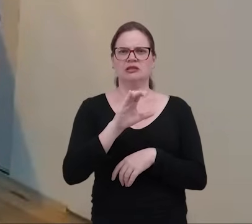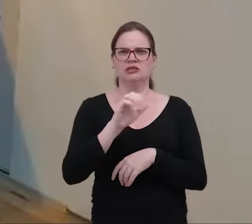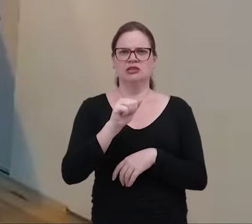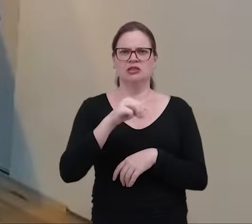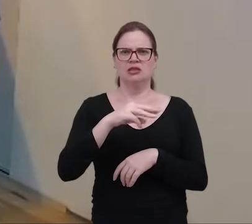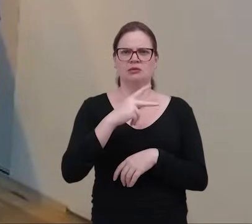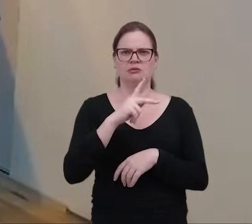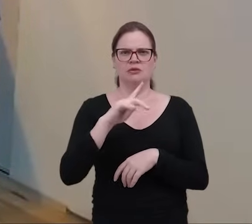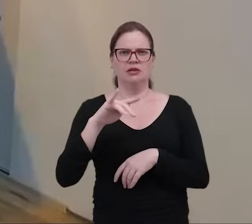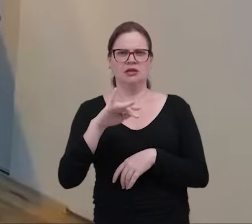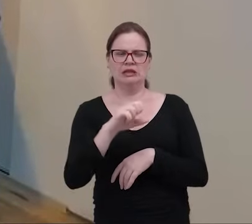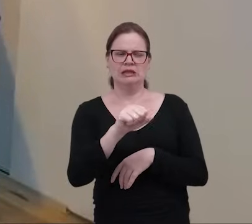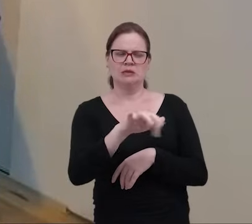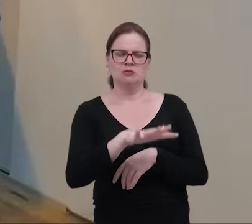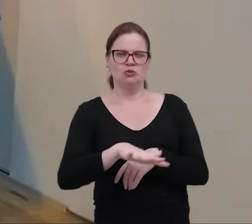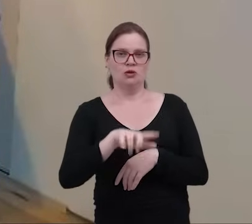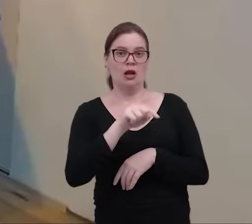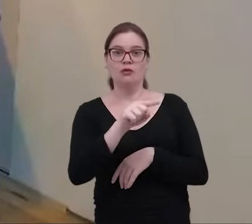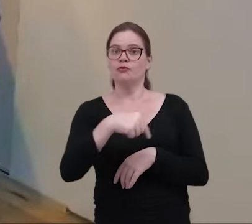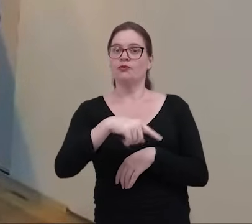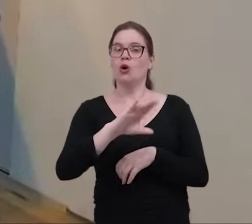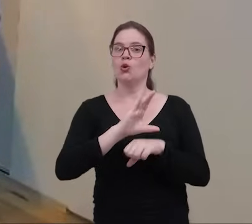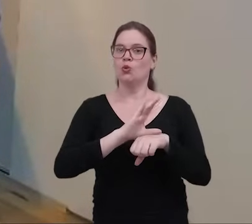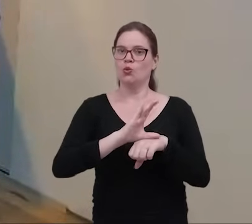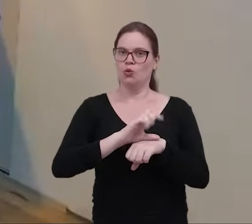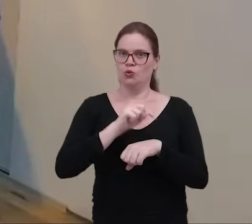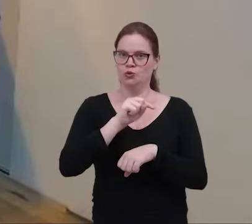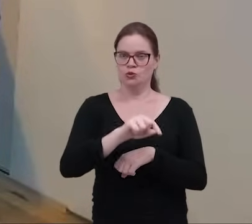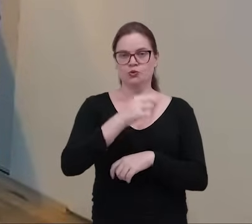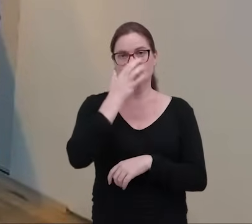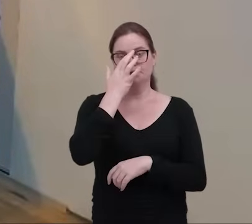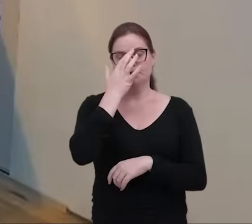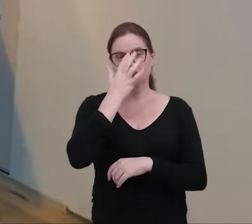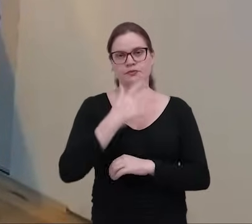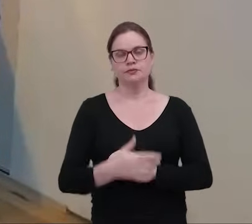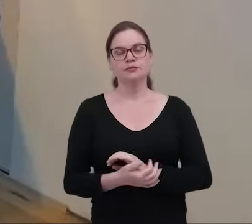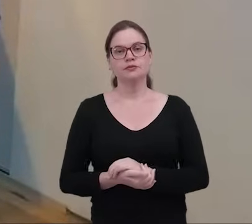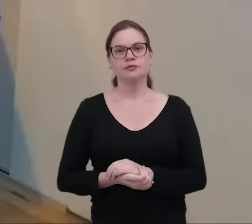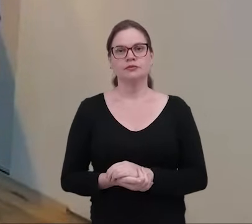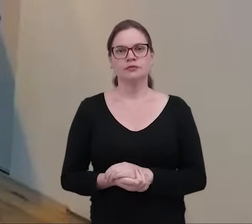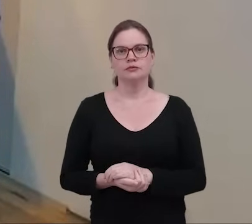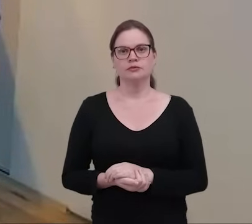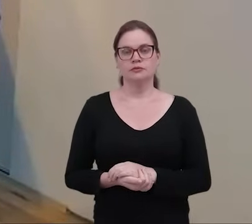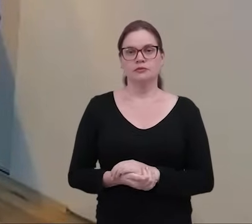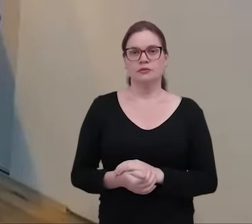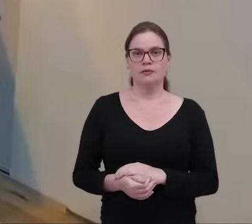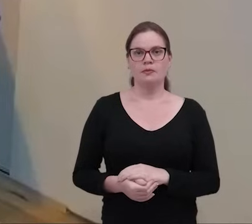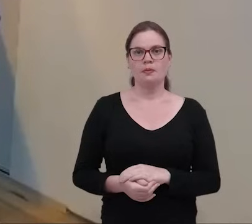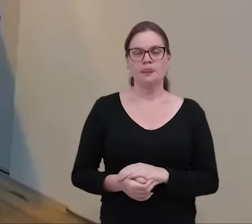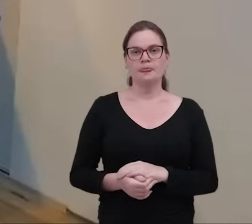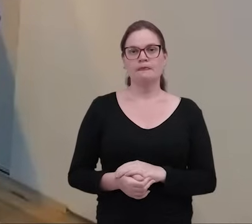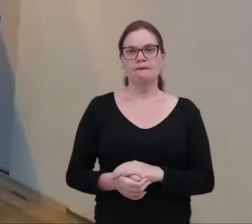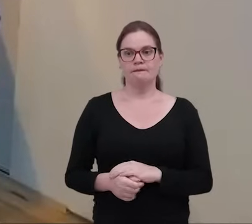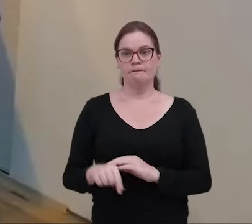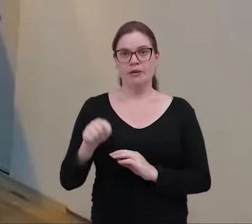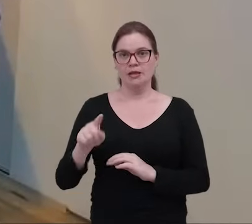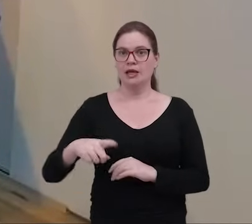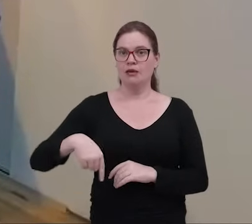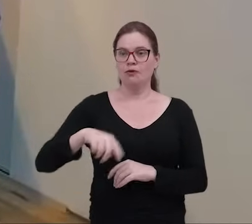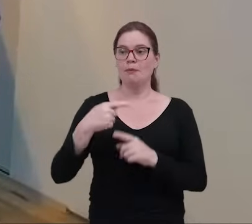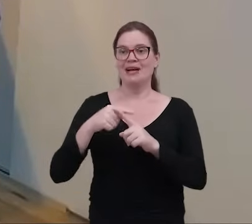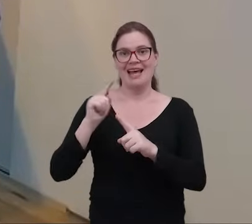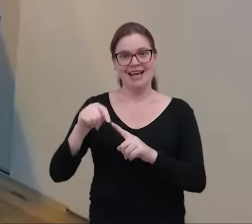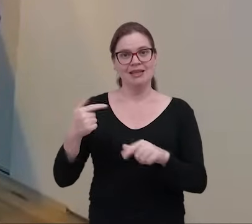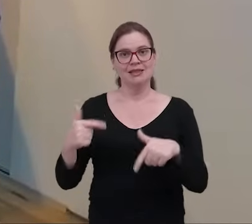São Bernardo, Campo, algum lugar por ali. Fazendo um curso, ela era venezuelana, ela era da aeronáutica lá e foi enviada a fazer